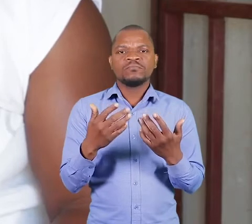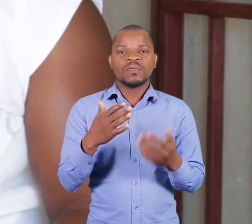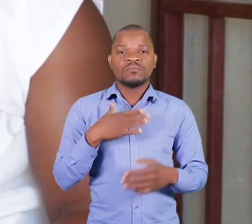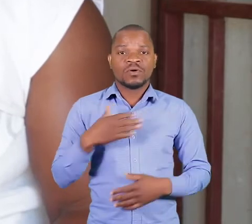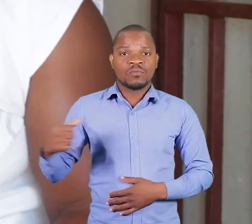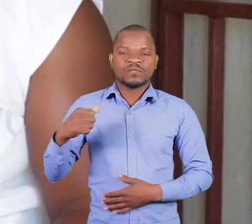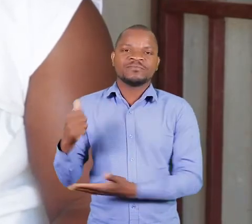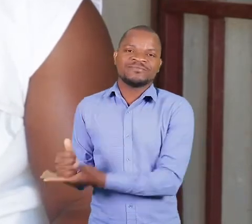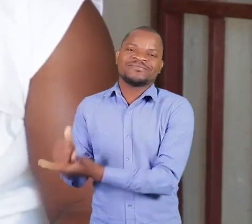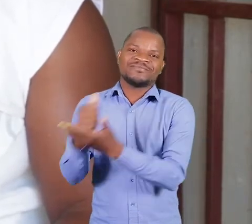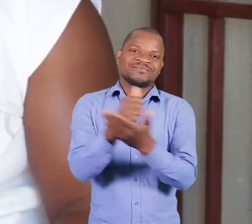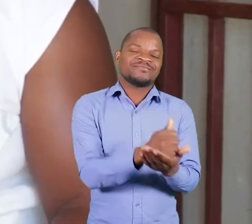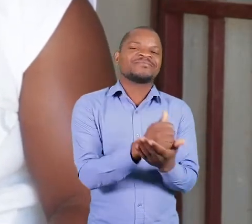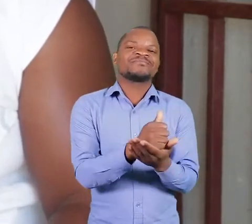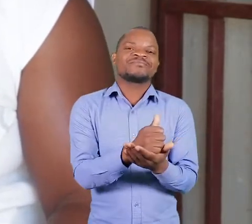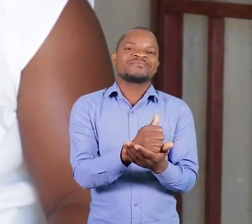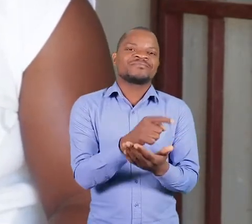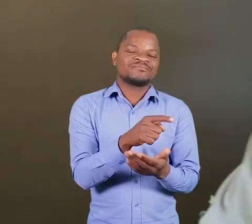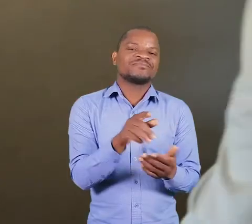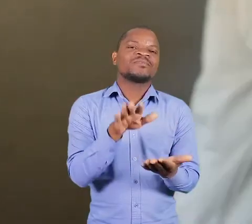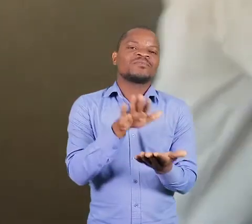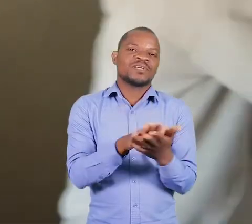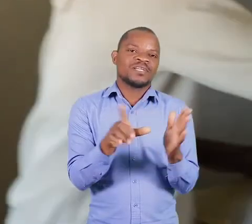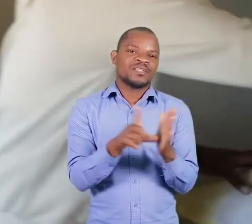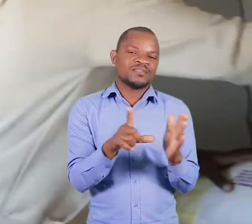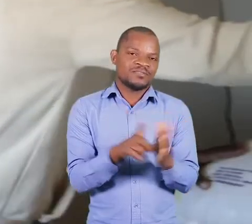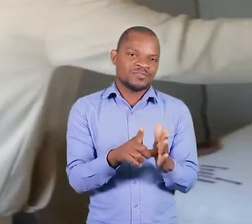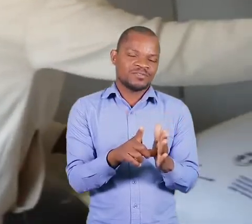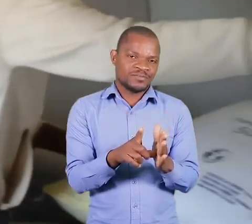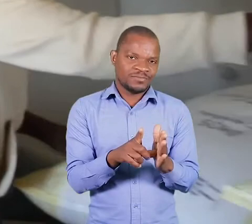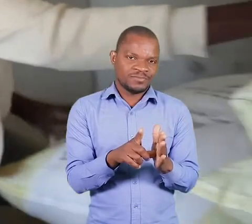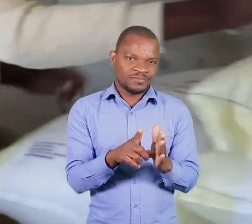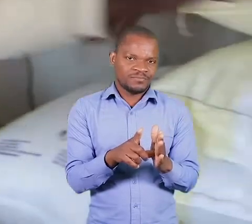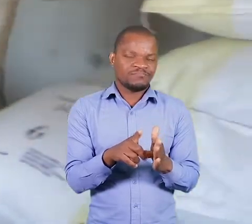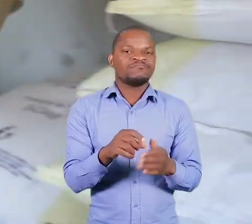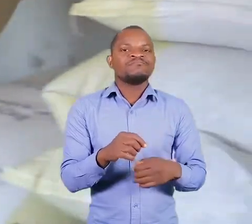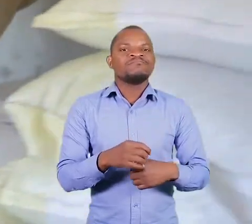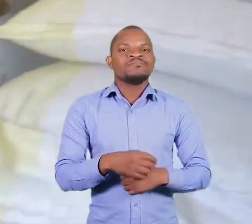essa razão, ele deu uma mão aqui na loja.